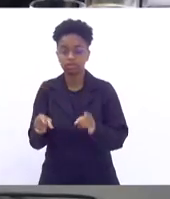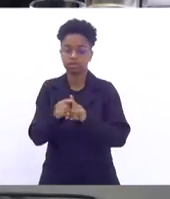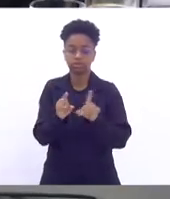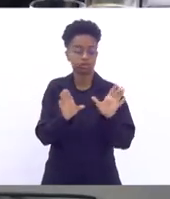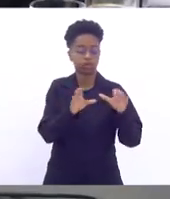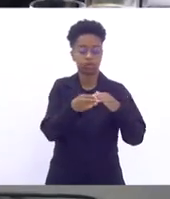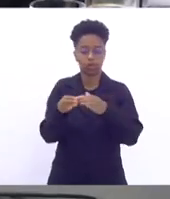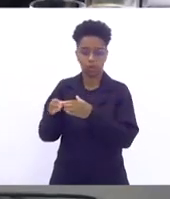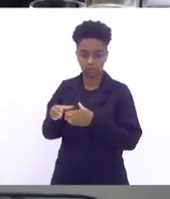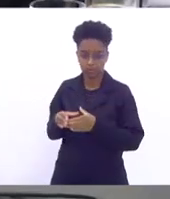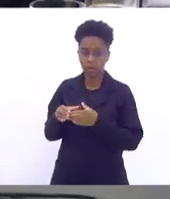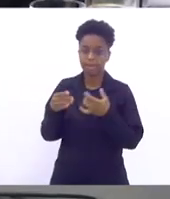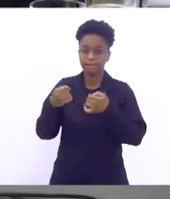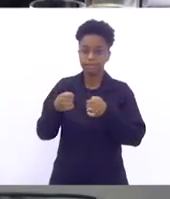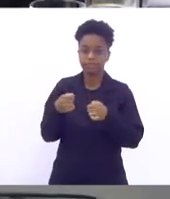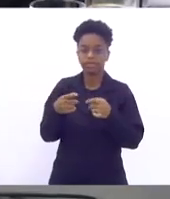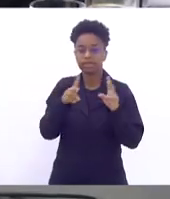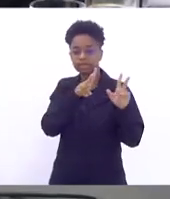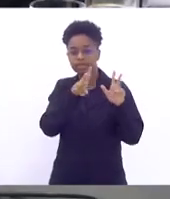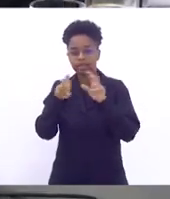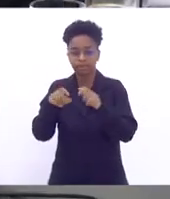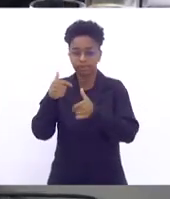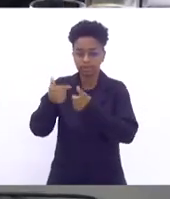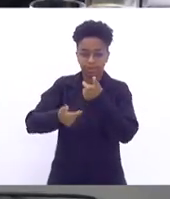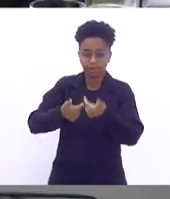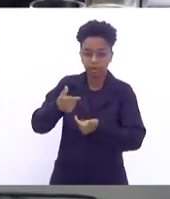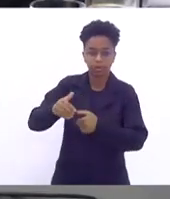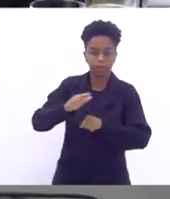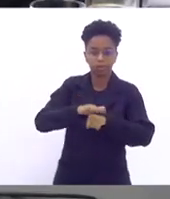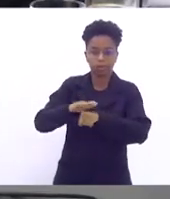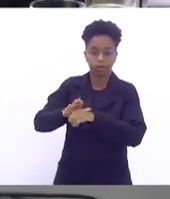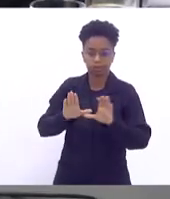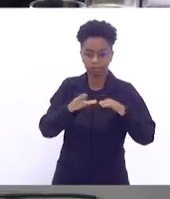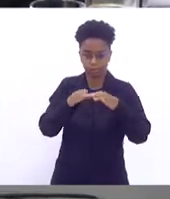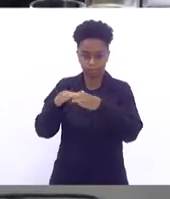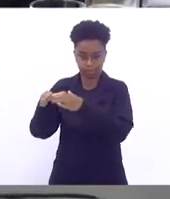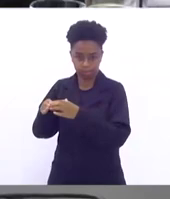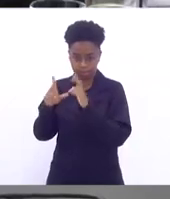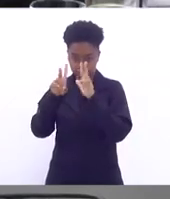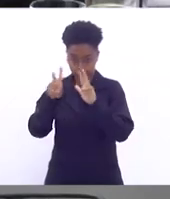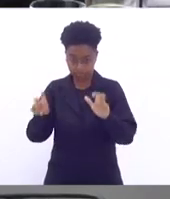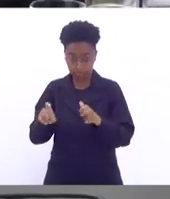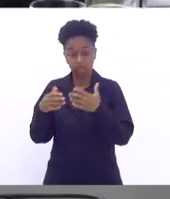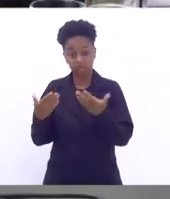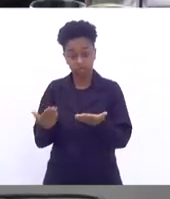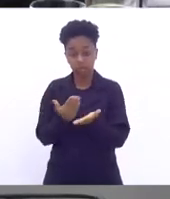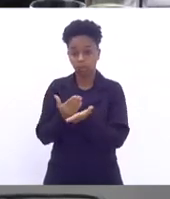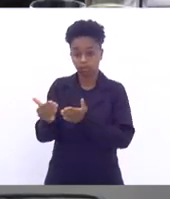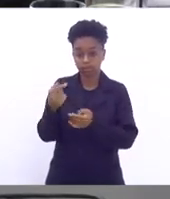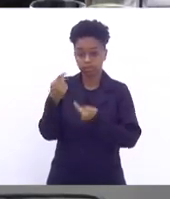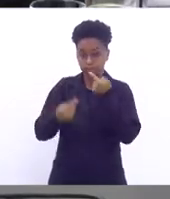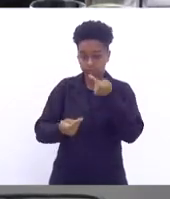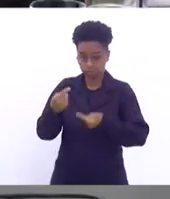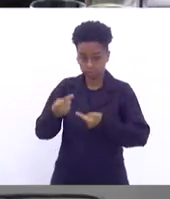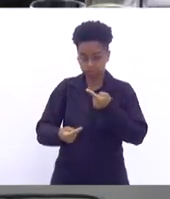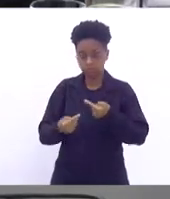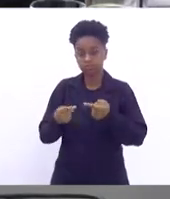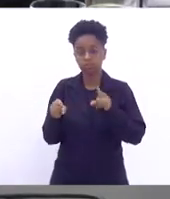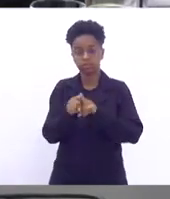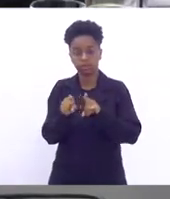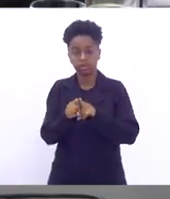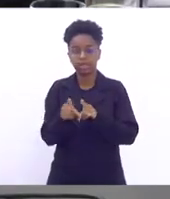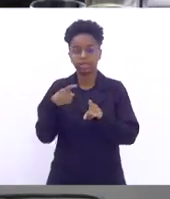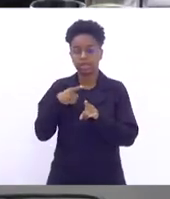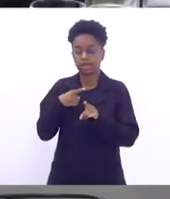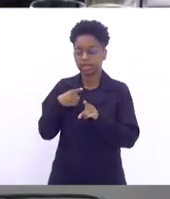adentravam na área temática de trabalho das próprias comissões temáticas então foi nesse sentido que começou a discussão mas promovemos um pequeno